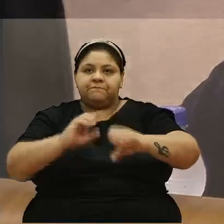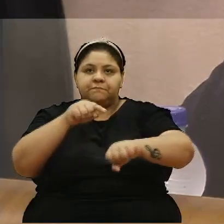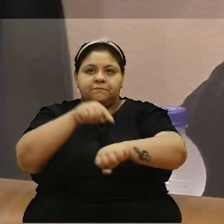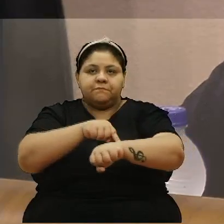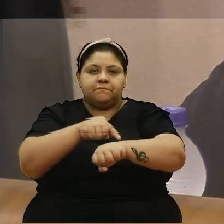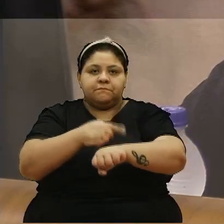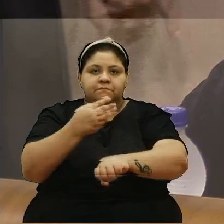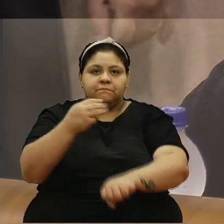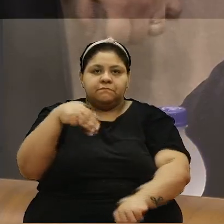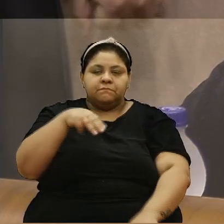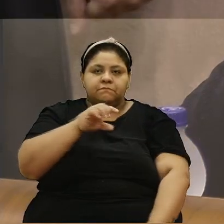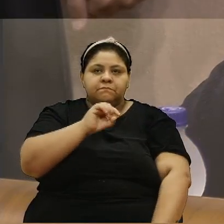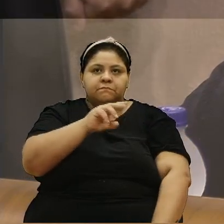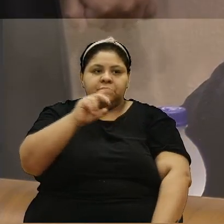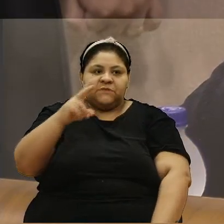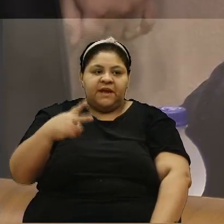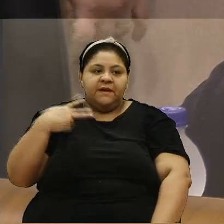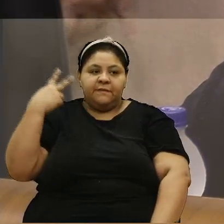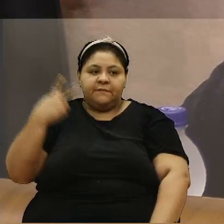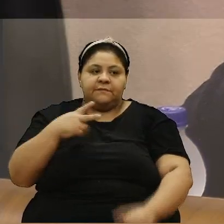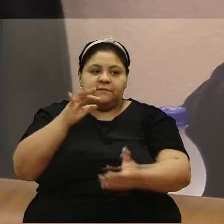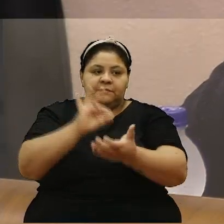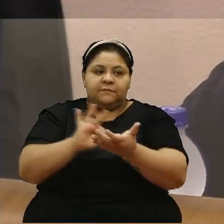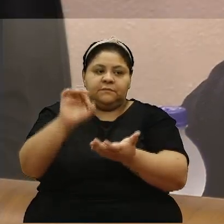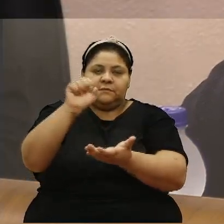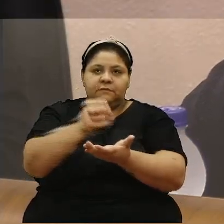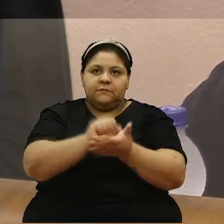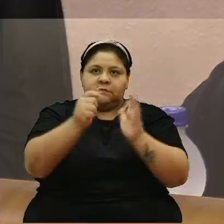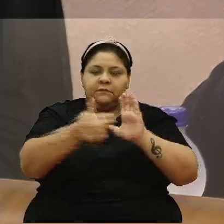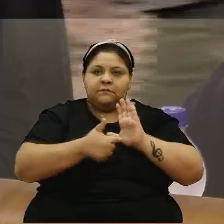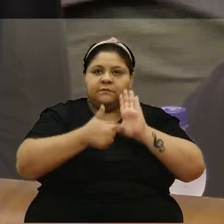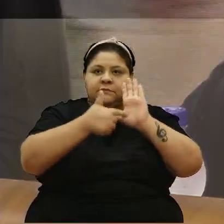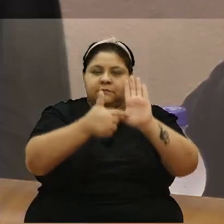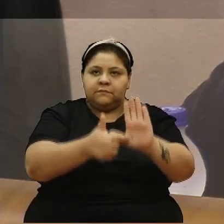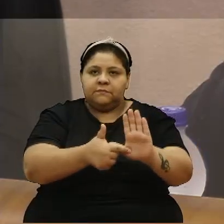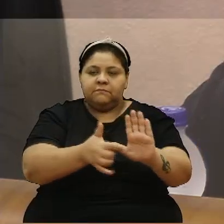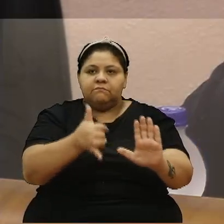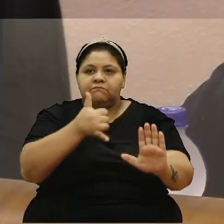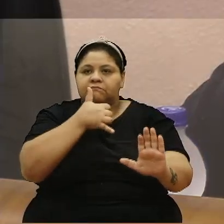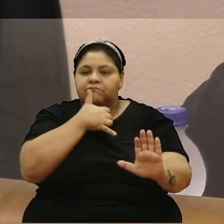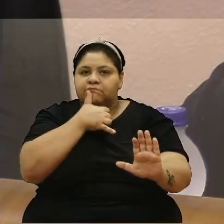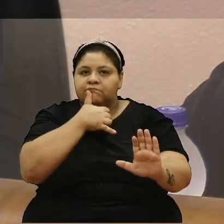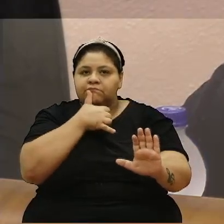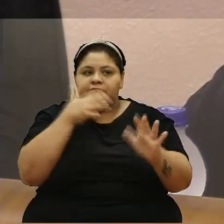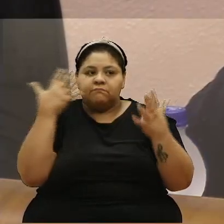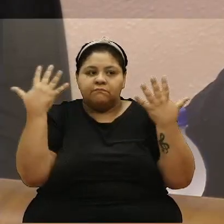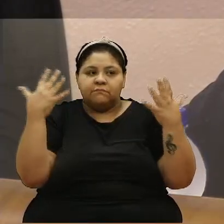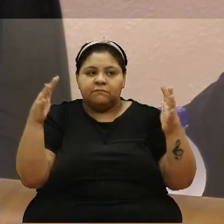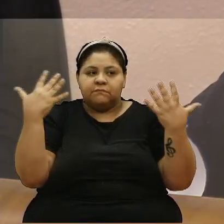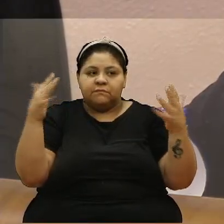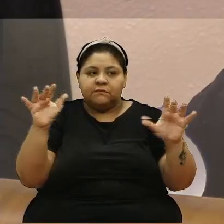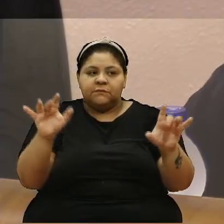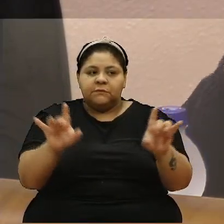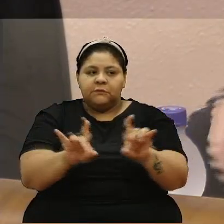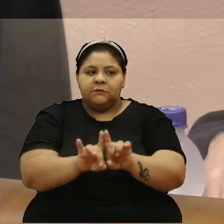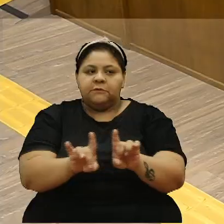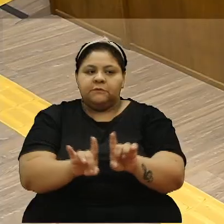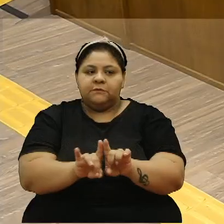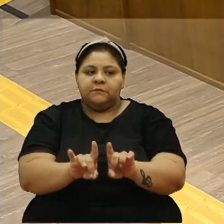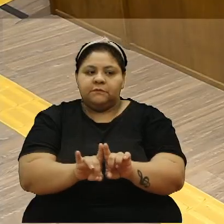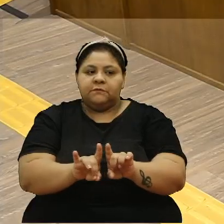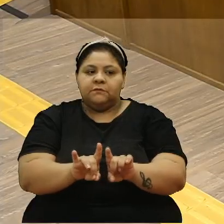pelo tempo de 1 minuto por vereador inscrito para a apresentação de votos de pesar, de louvor ou de congratulações. A palavra,